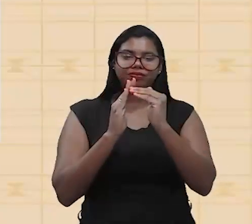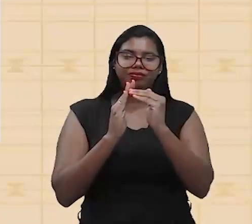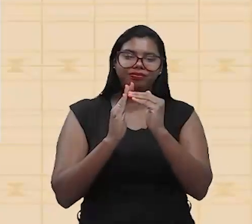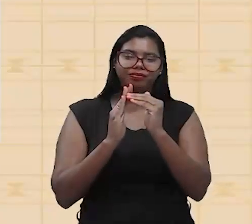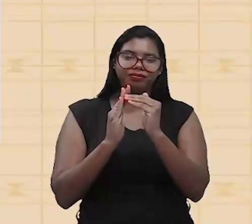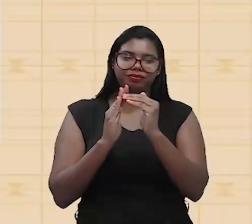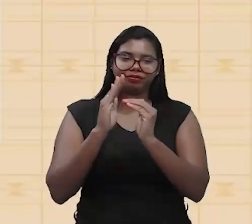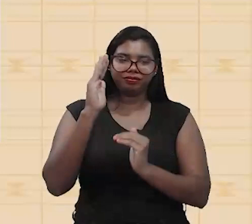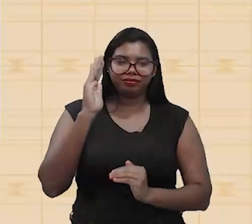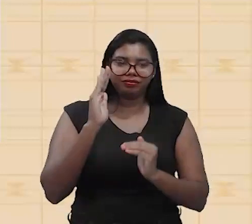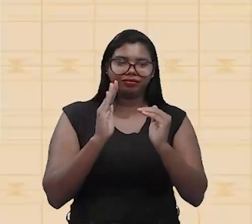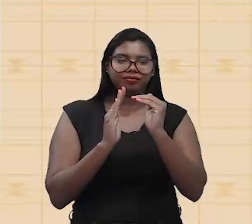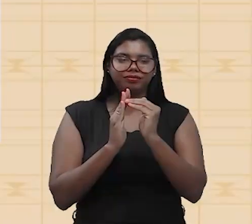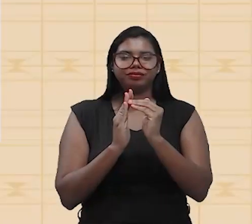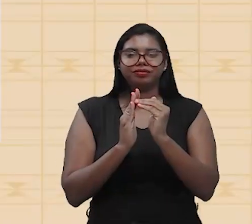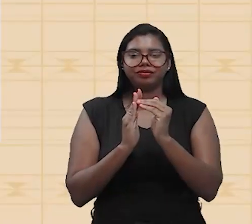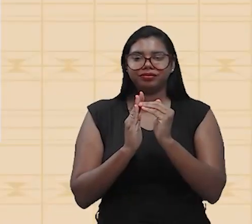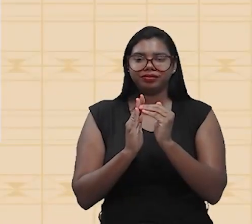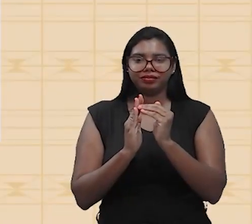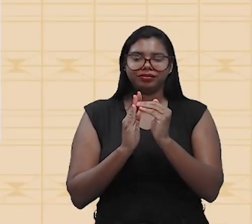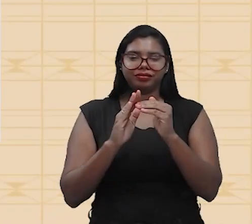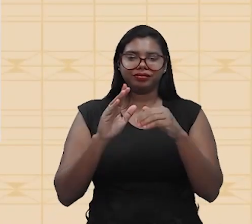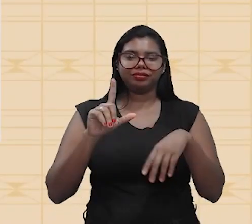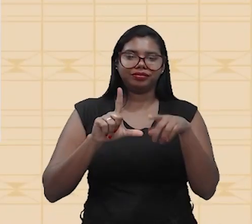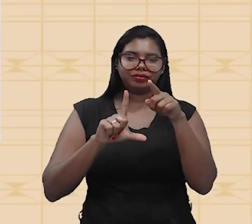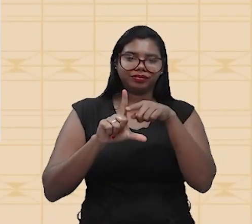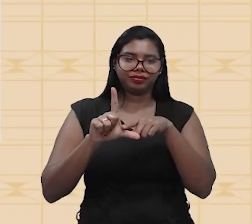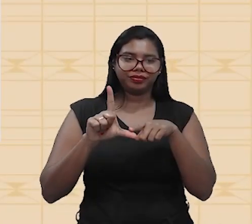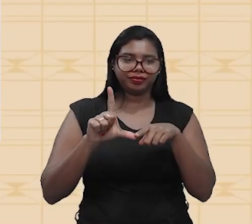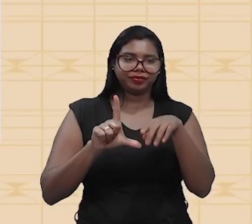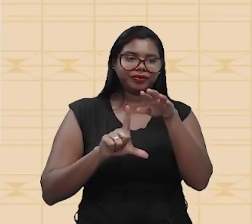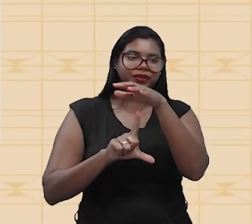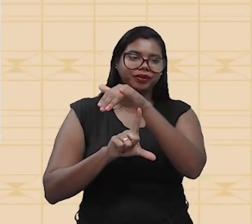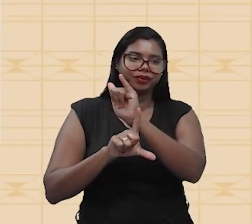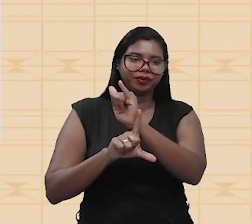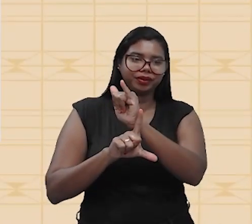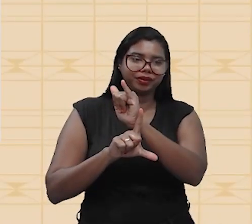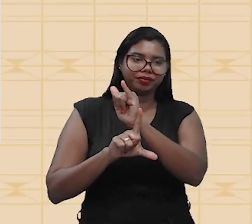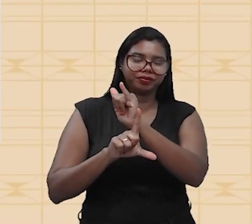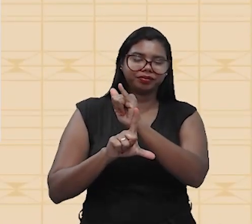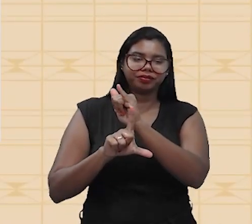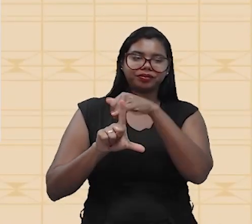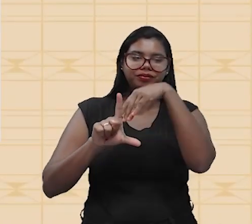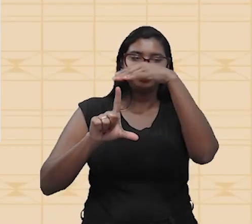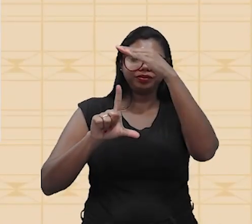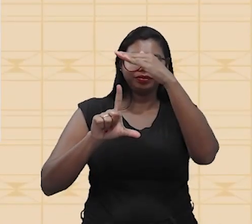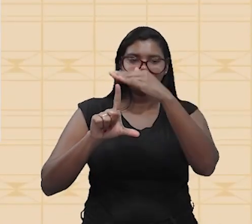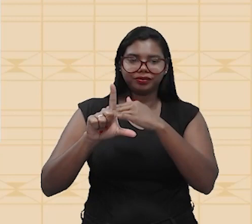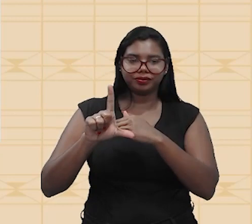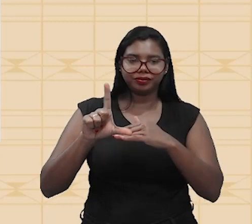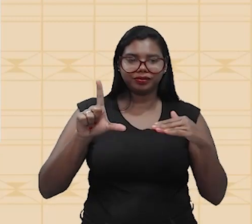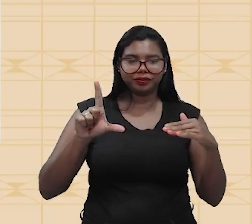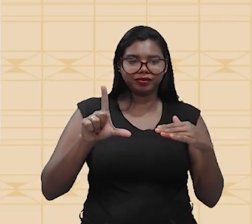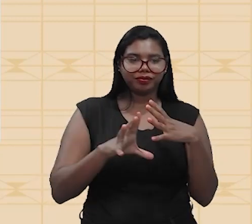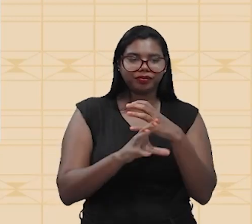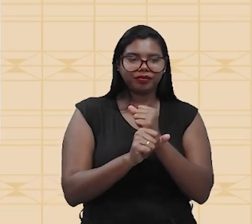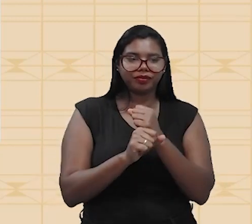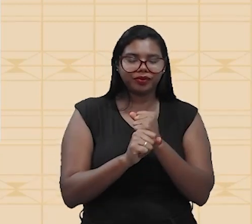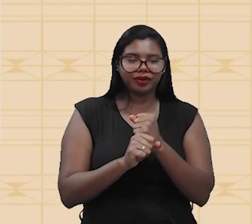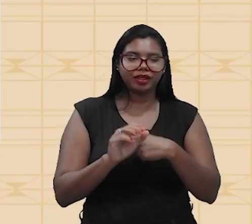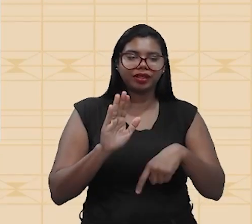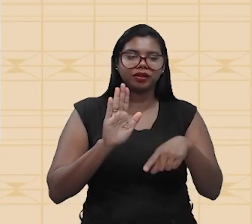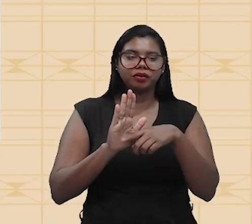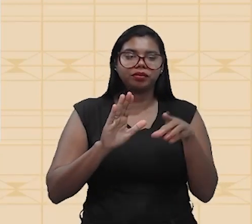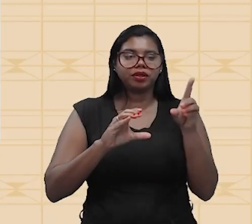altura máxima, gente, falou no y do vértice, que tu pode calcular através do menos delta